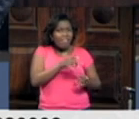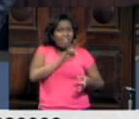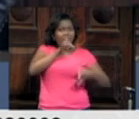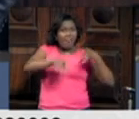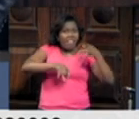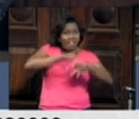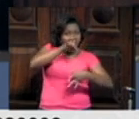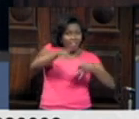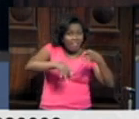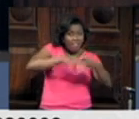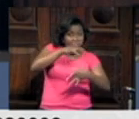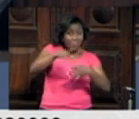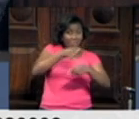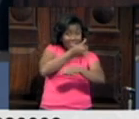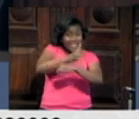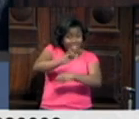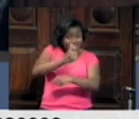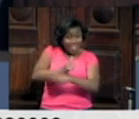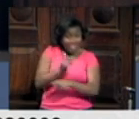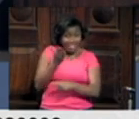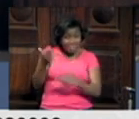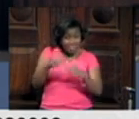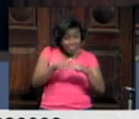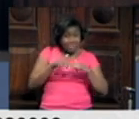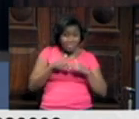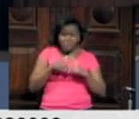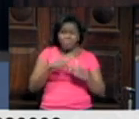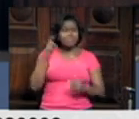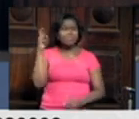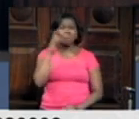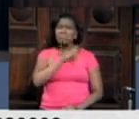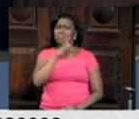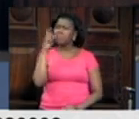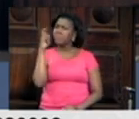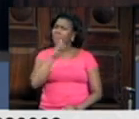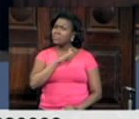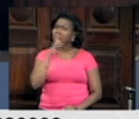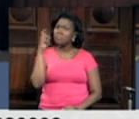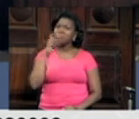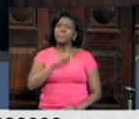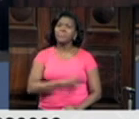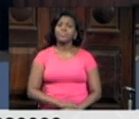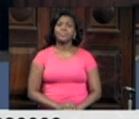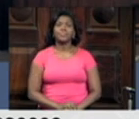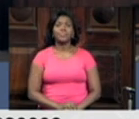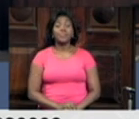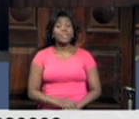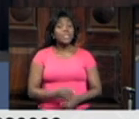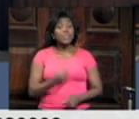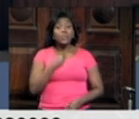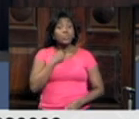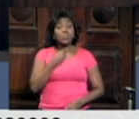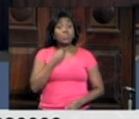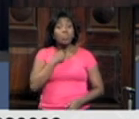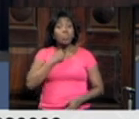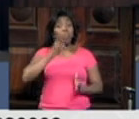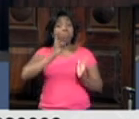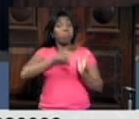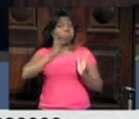abandonassem e traíssem Ulisses Guimarães é uma mentira histórica que não pode